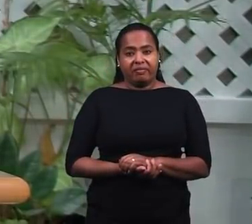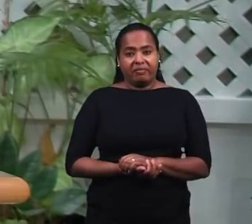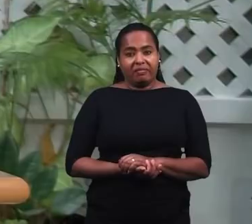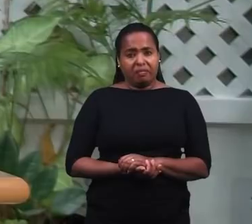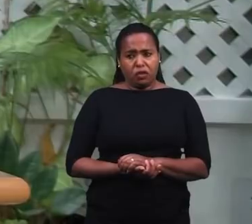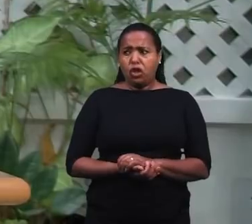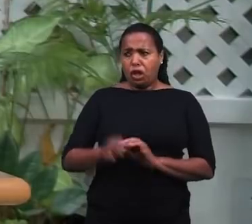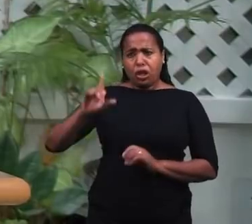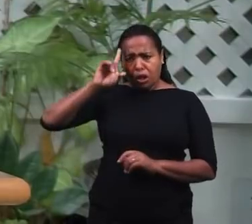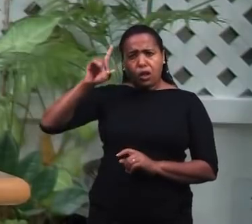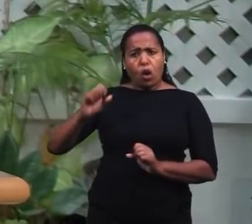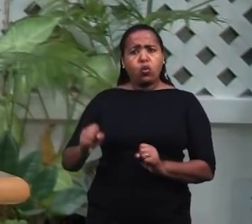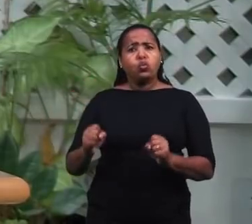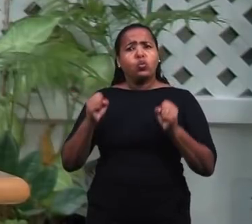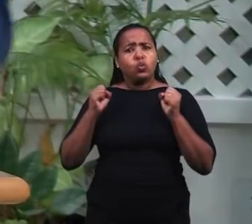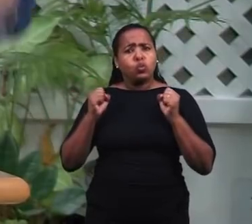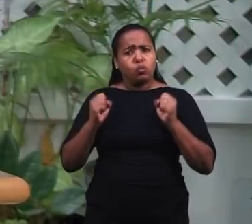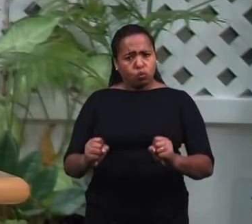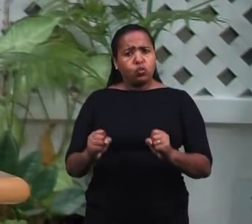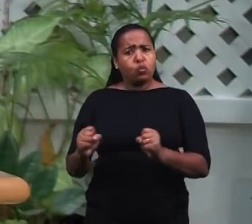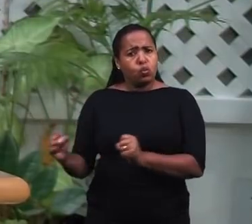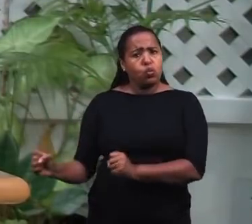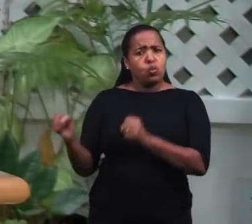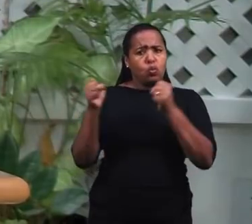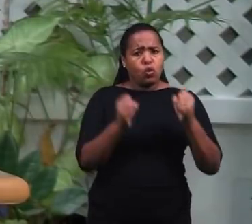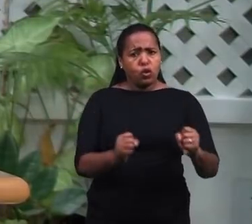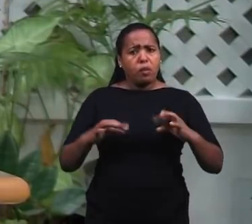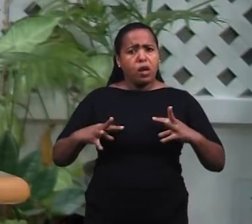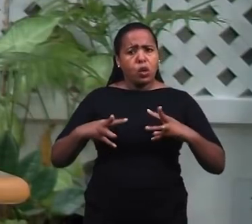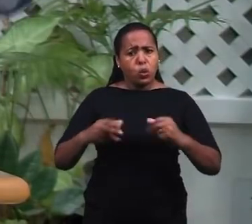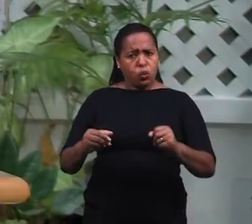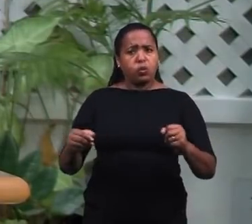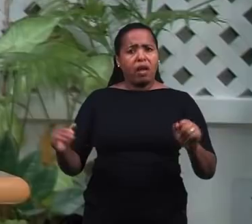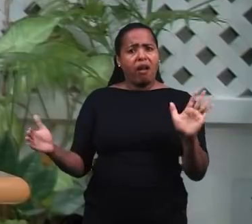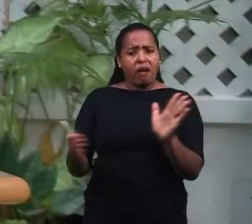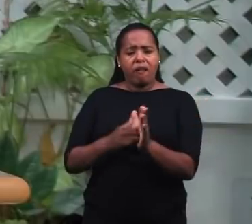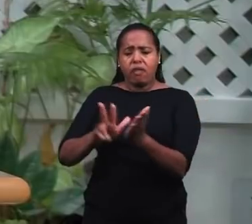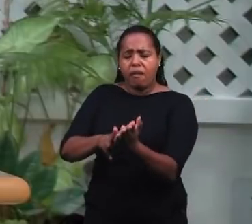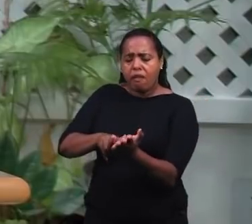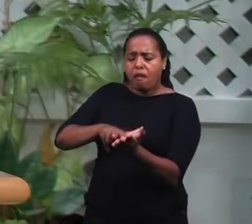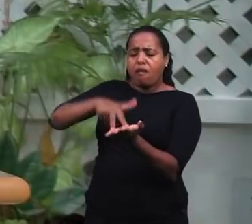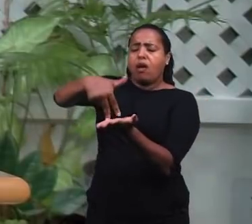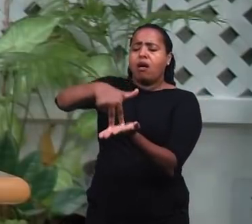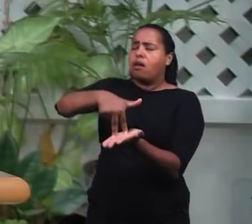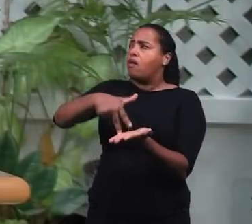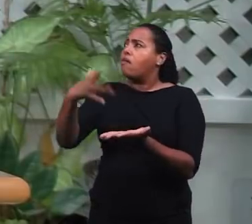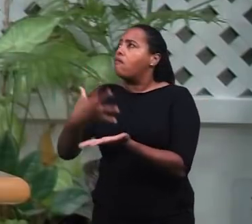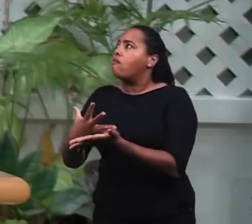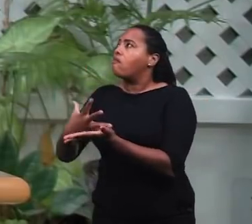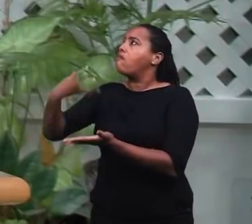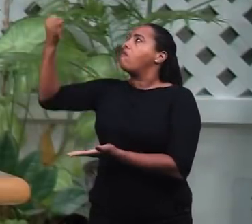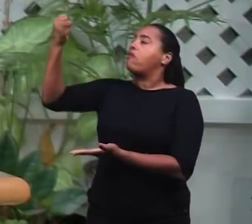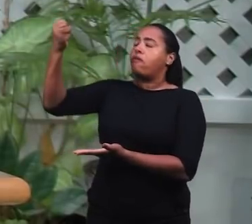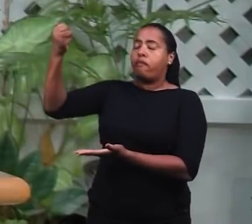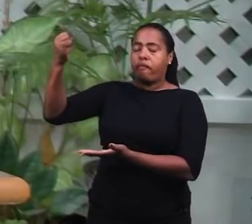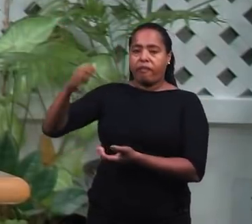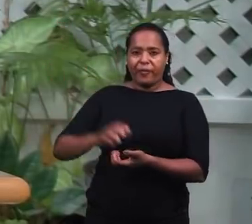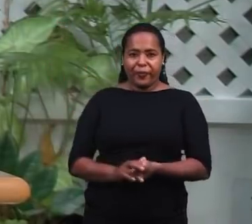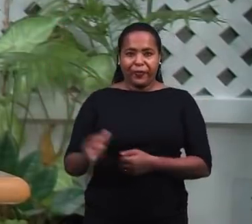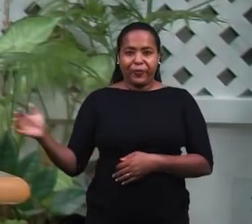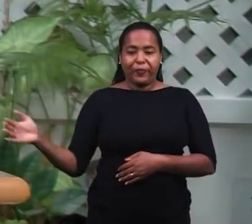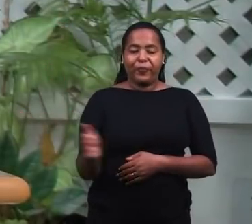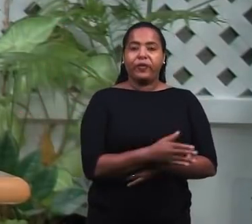inclusive ressuscitar o homem e levá-lo para a eternidade. Vamos até o texto.